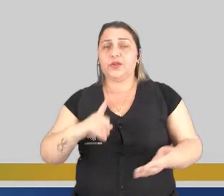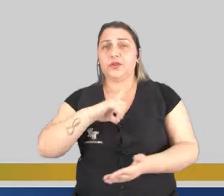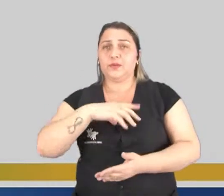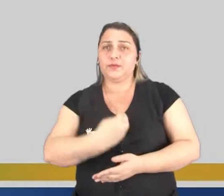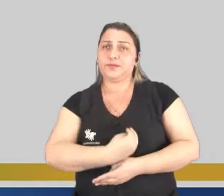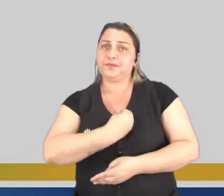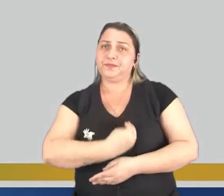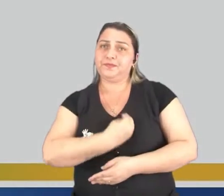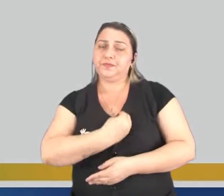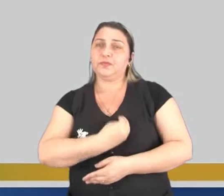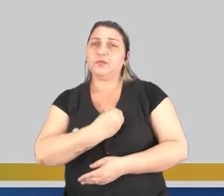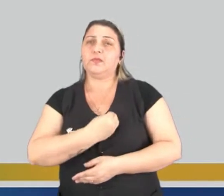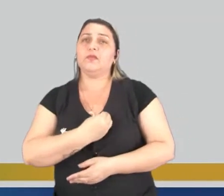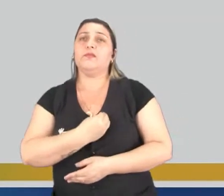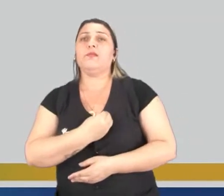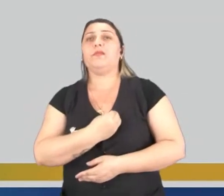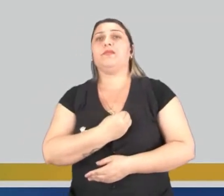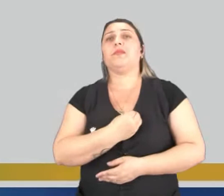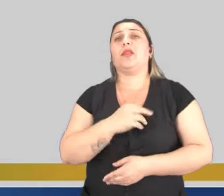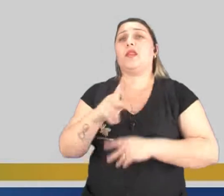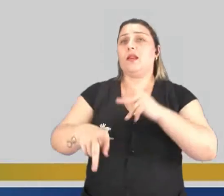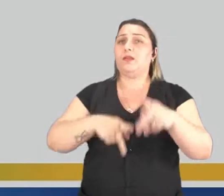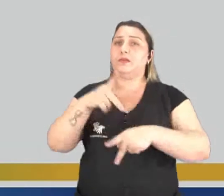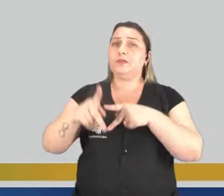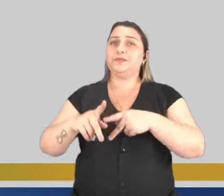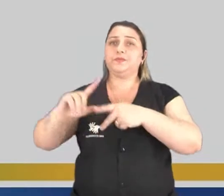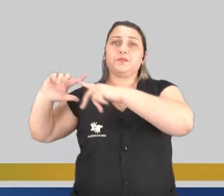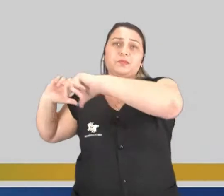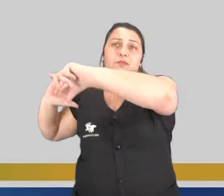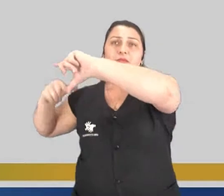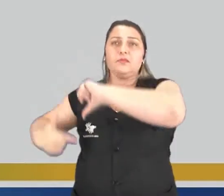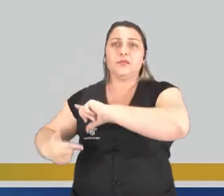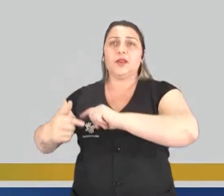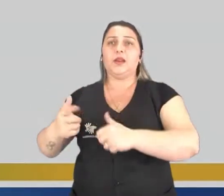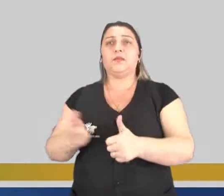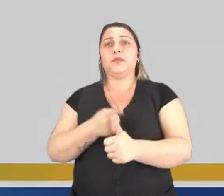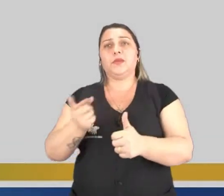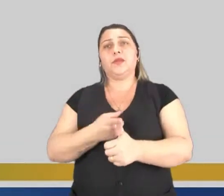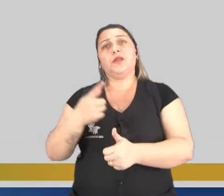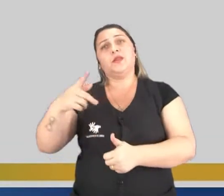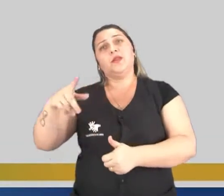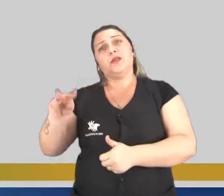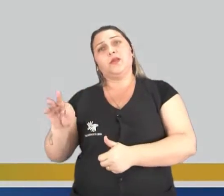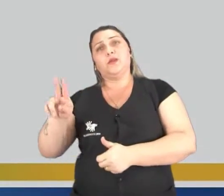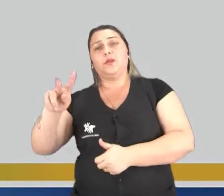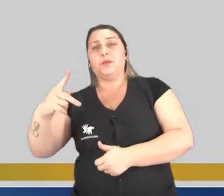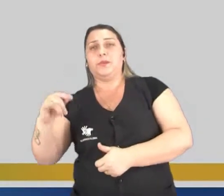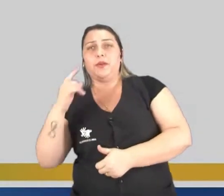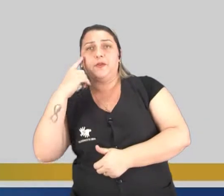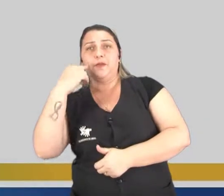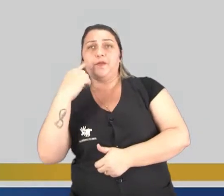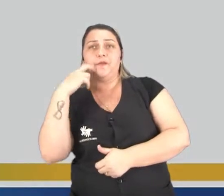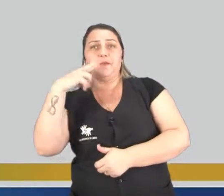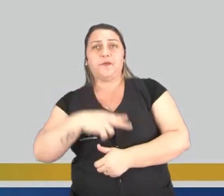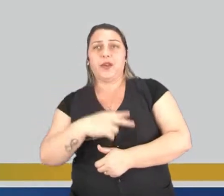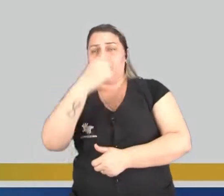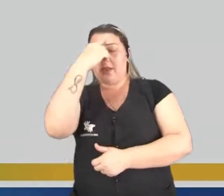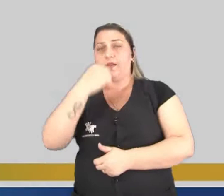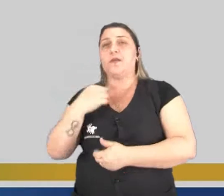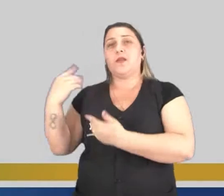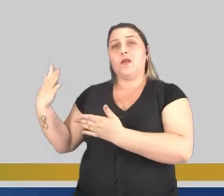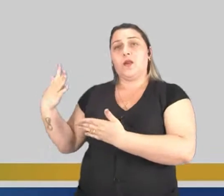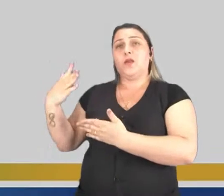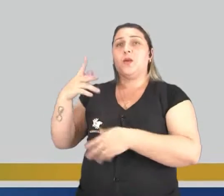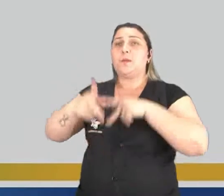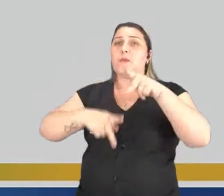presença de descendentes dessas populações tradicionais, como, por exemplo, os tupinambás, como você pode ver aí na foto, povos tradicionais